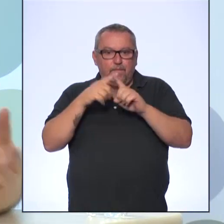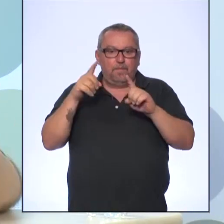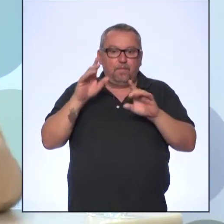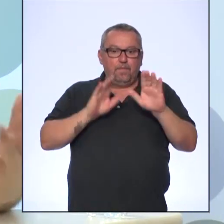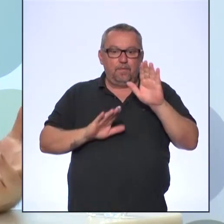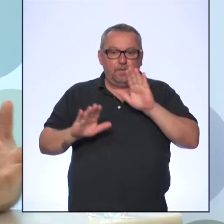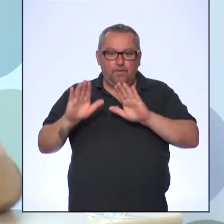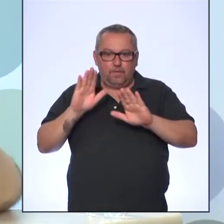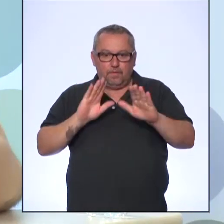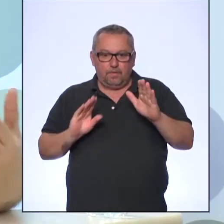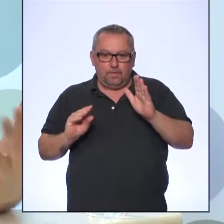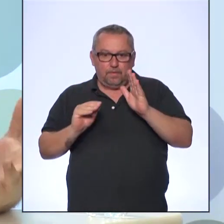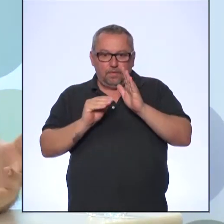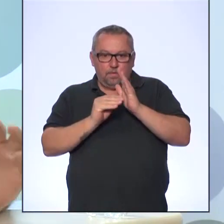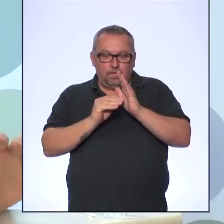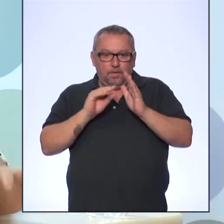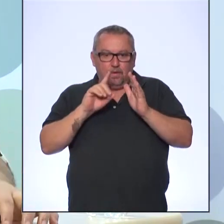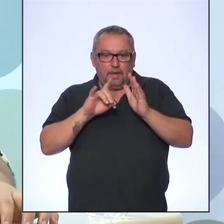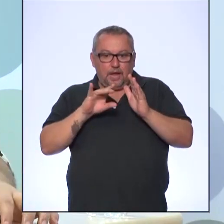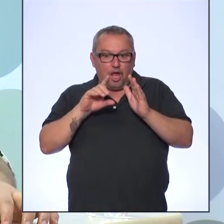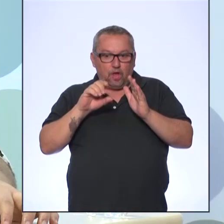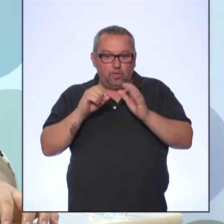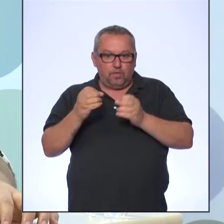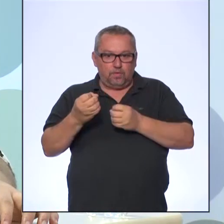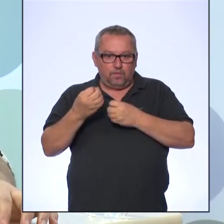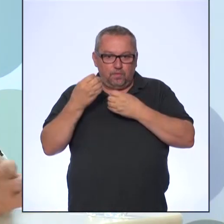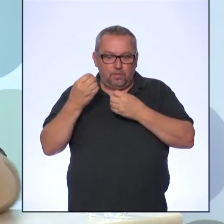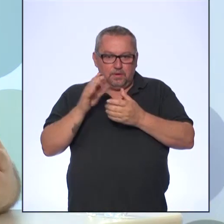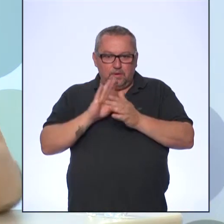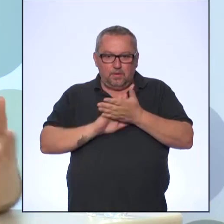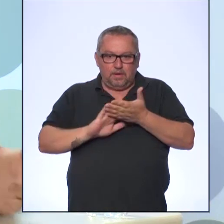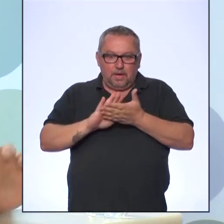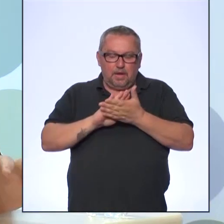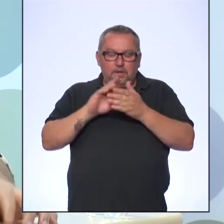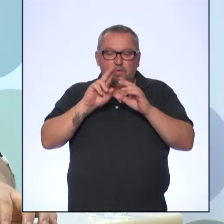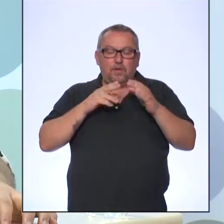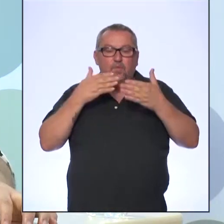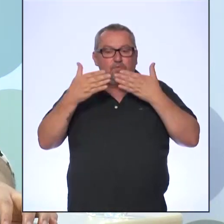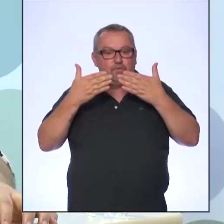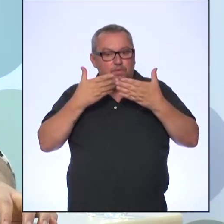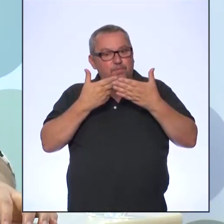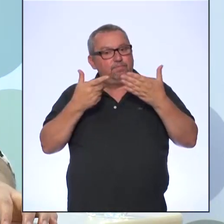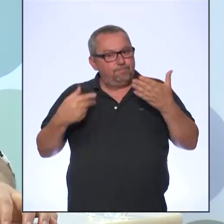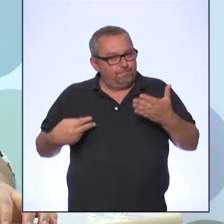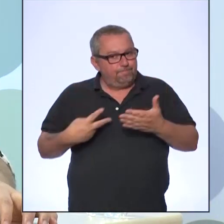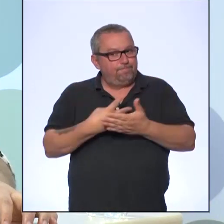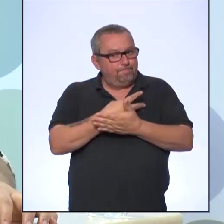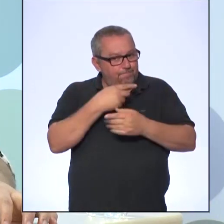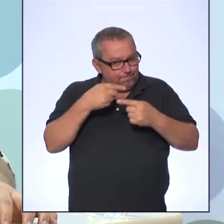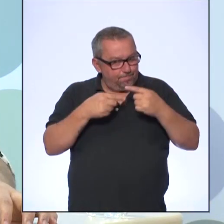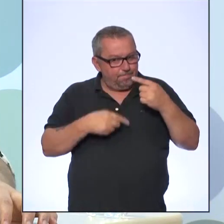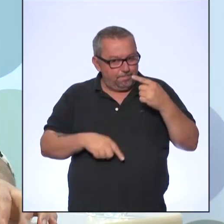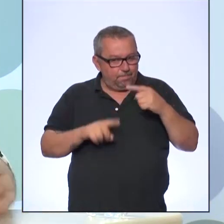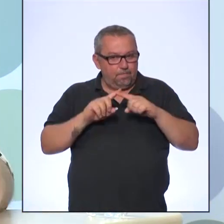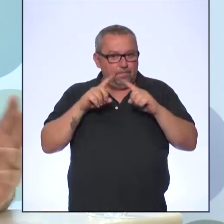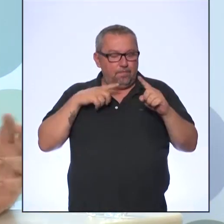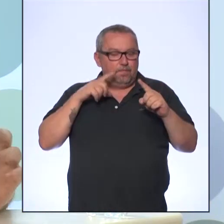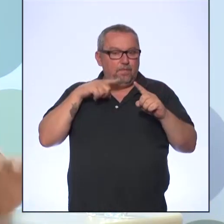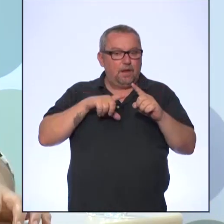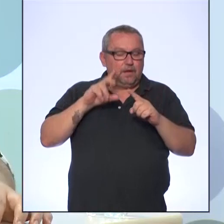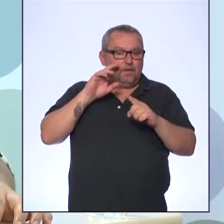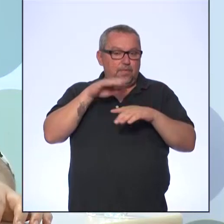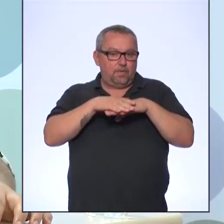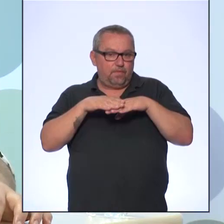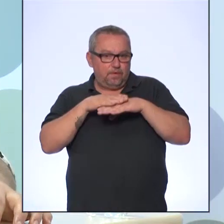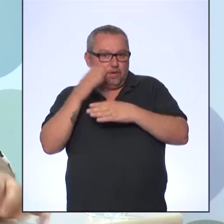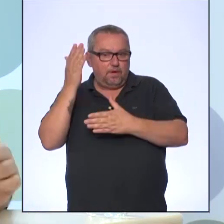cuidado para não colocar seus dados, nem utilizar o chat de uma maneira inapropriada. A gente está aqui para